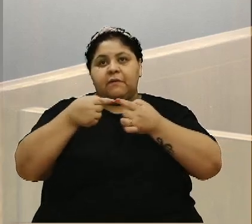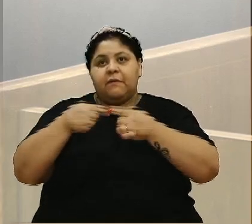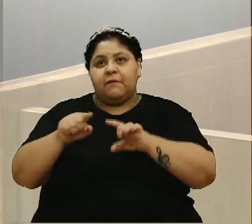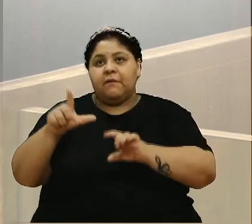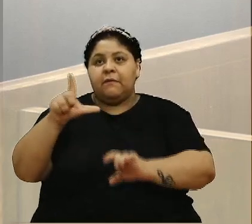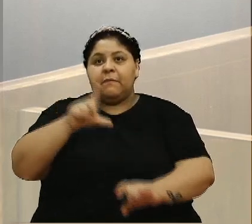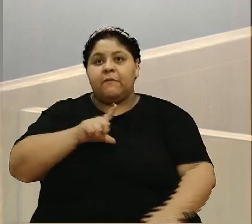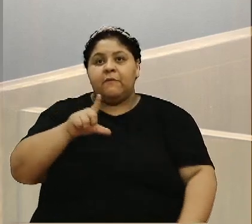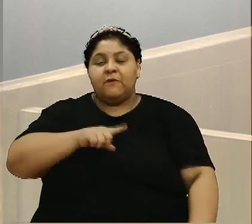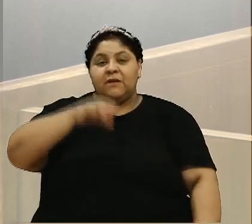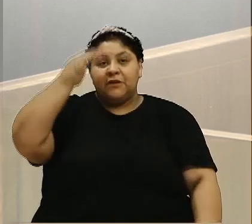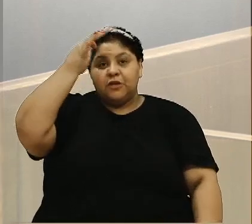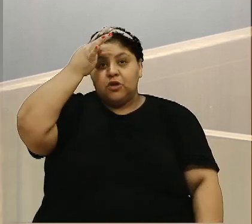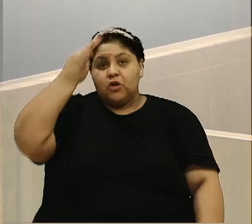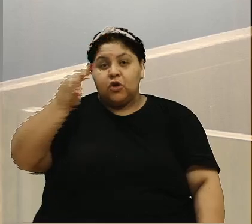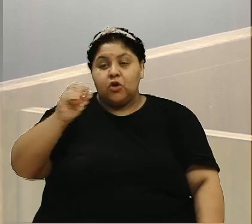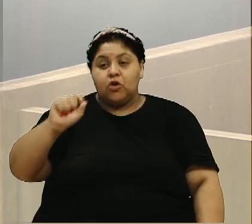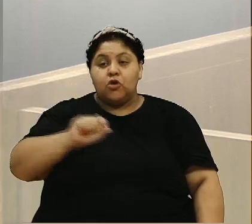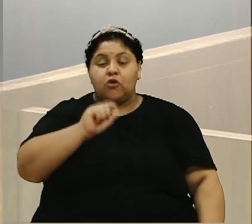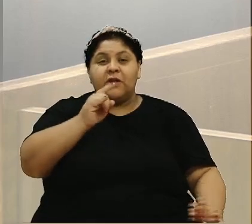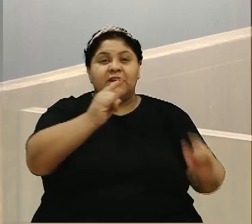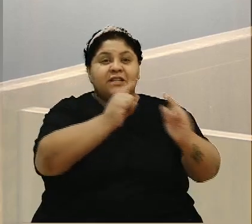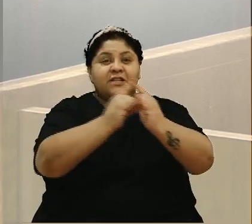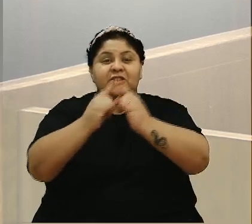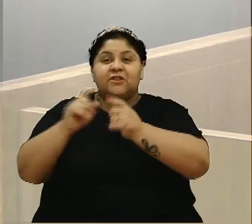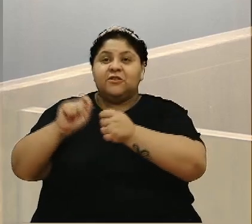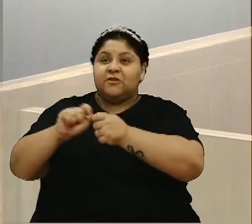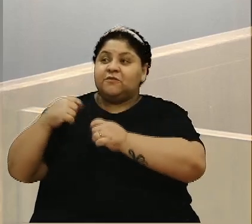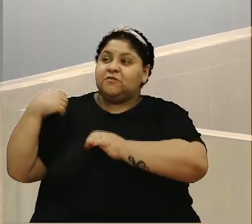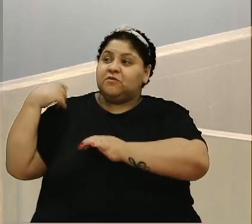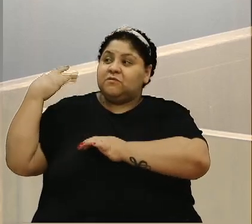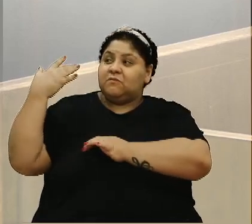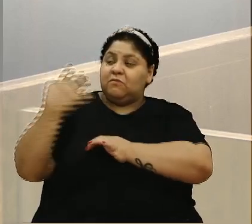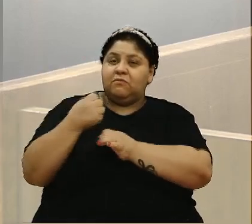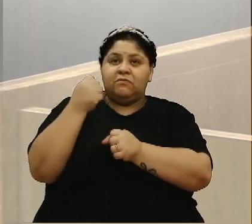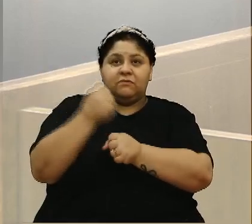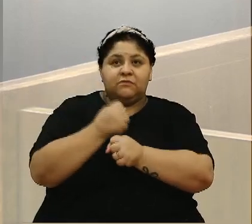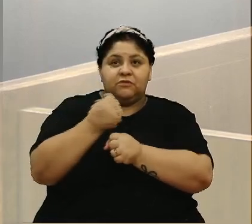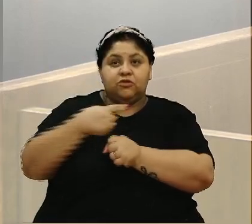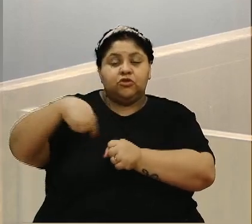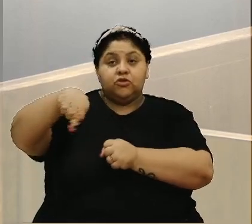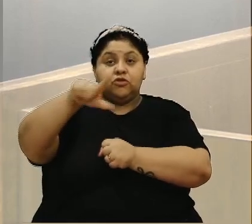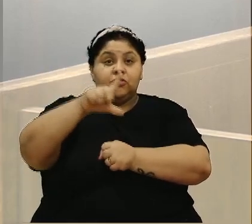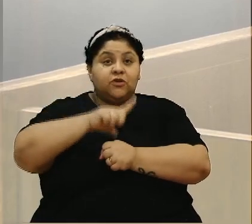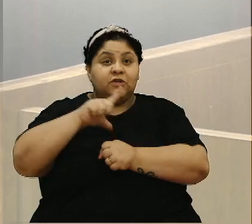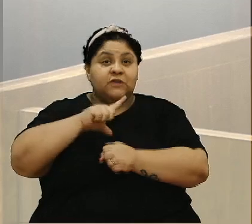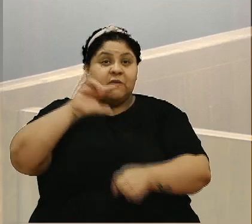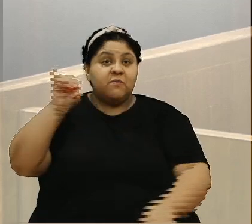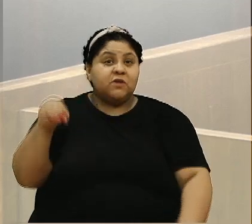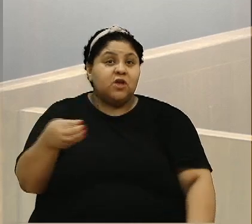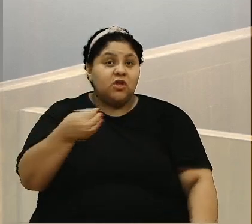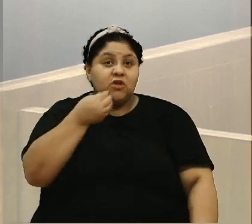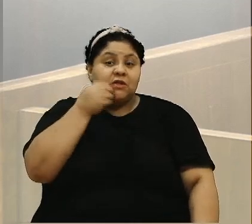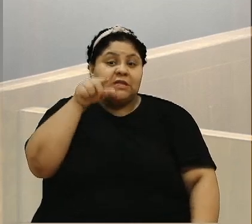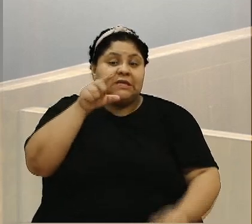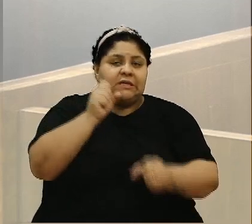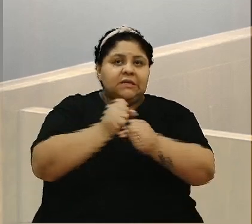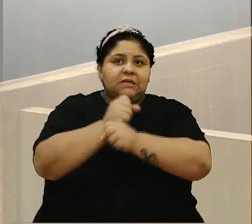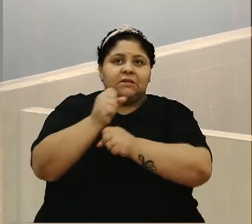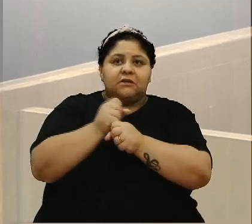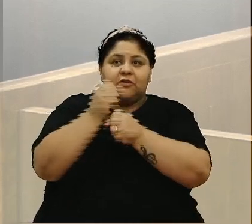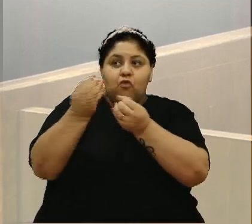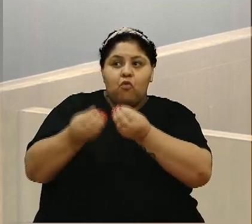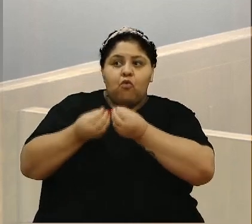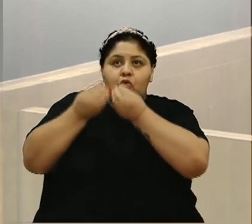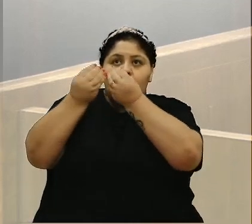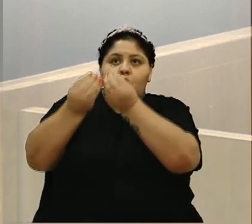ter ideia do que esse instituto fez ao longo desses anos. Nós tivemos a oportunidade, esse ano, de